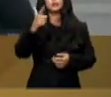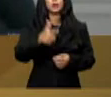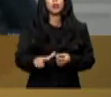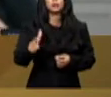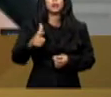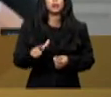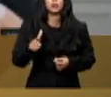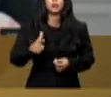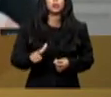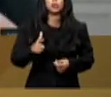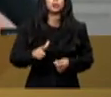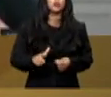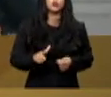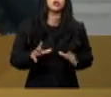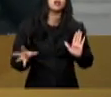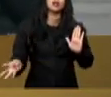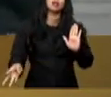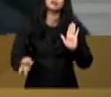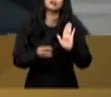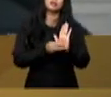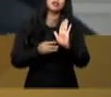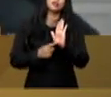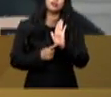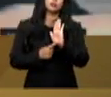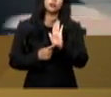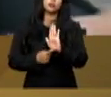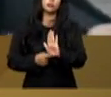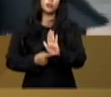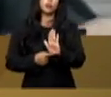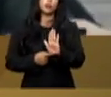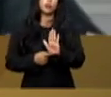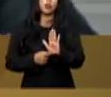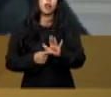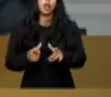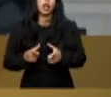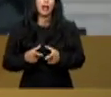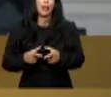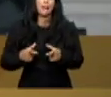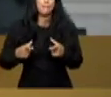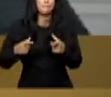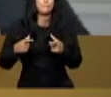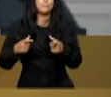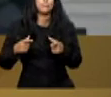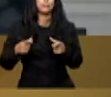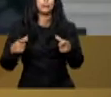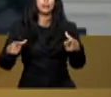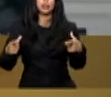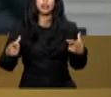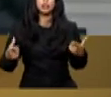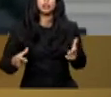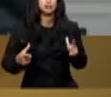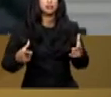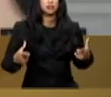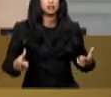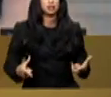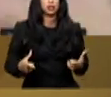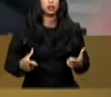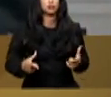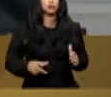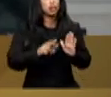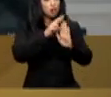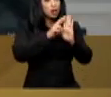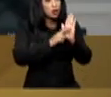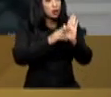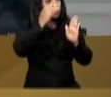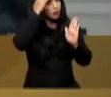do que a própria emenda determinou, ampliação de abrangência dessa regulamentação. Nada